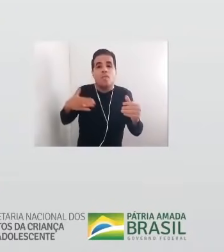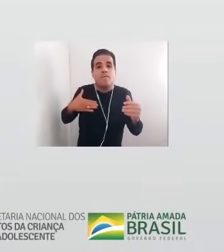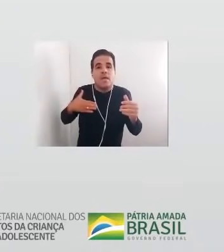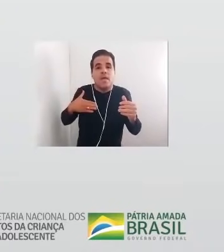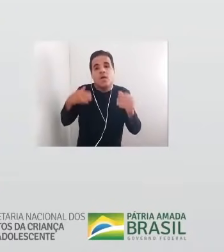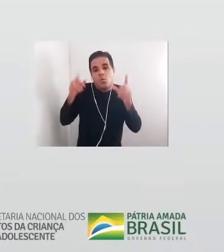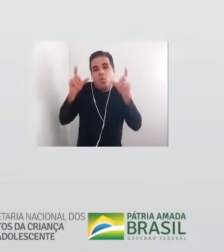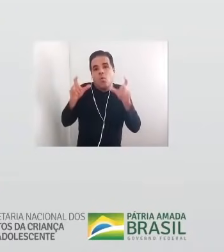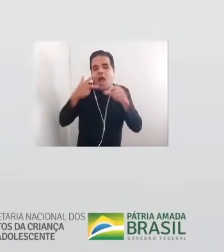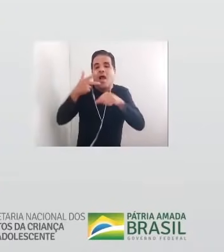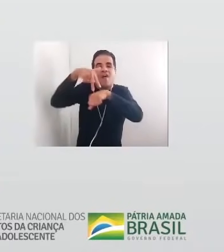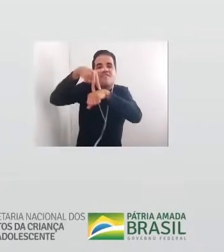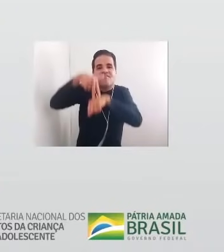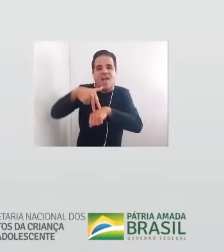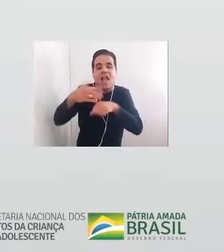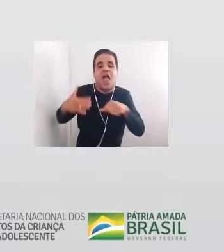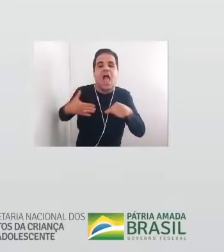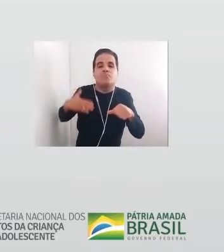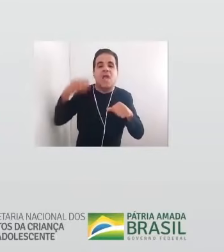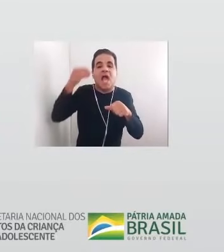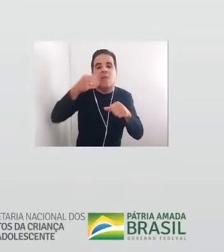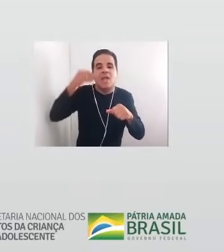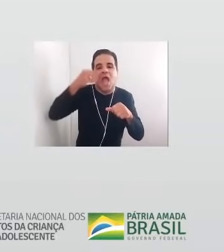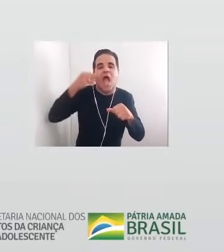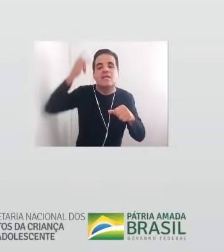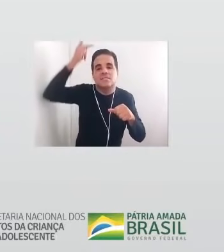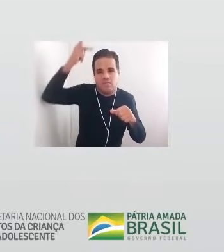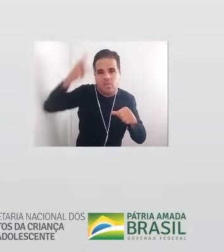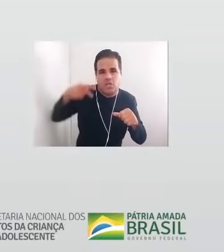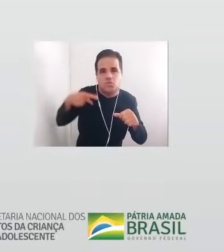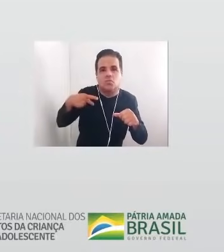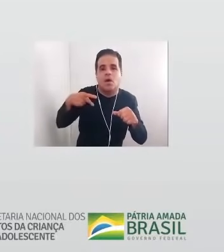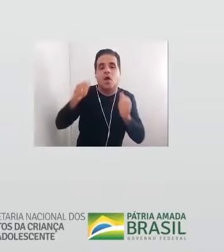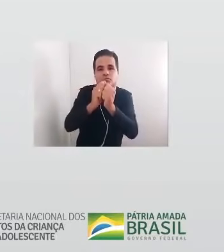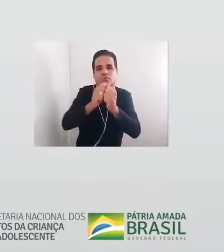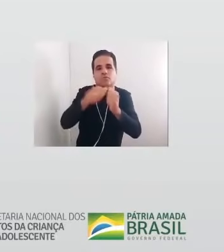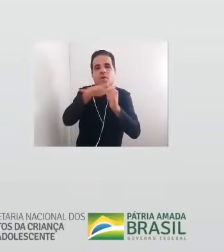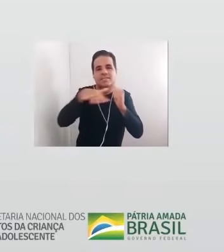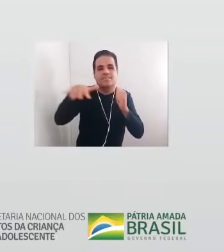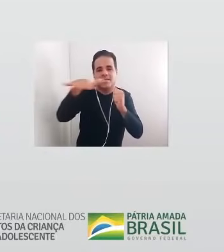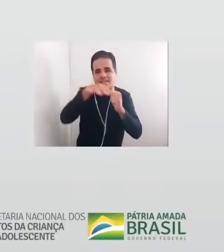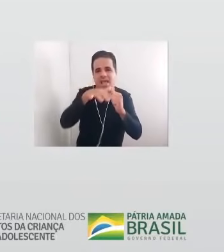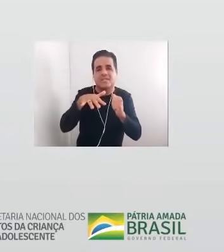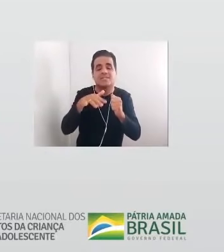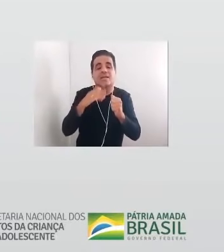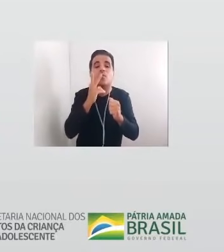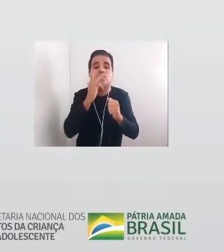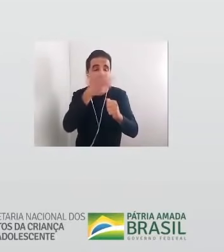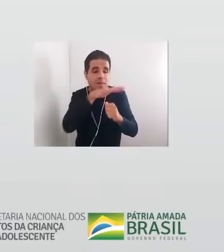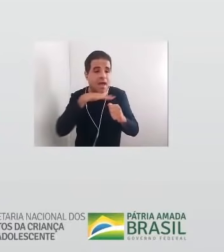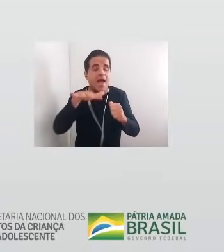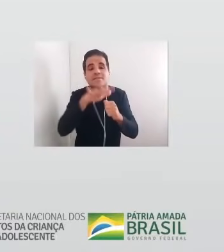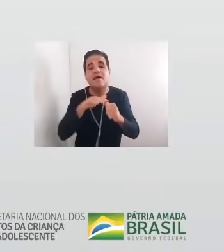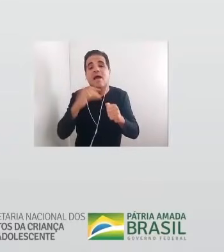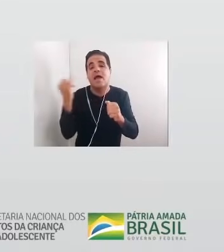de fala, né? A minha experiência pessoal com esses ambientes. Aos pais é extremamente